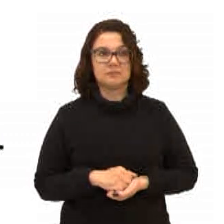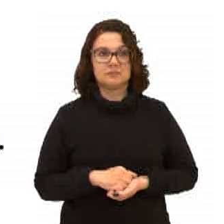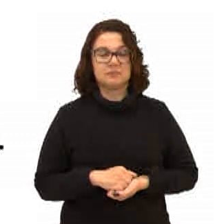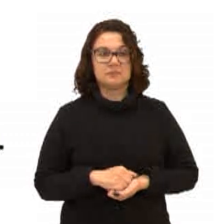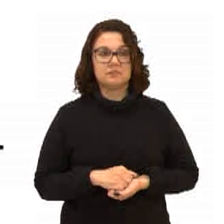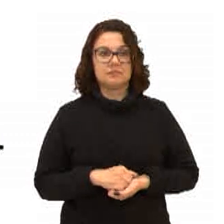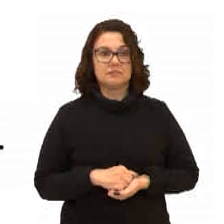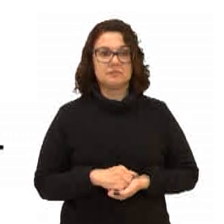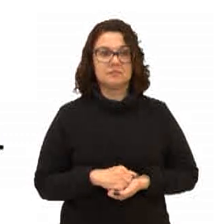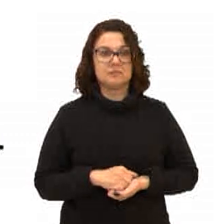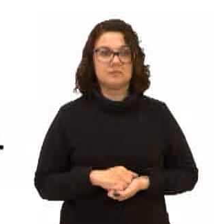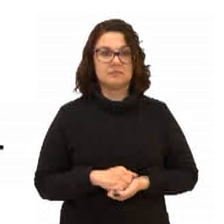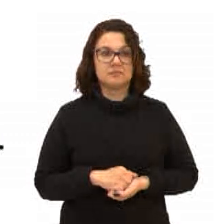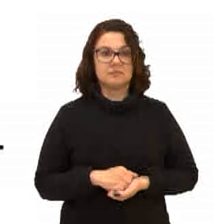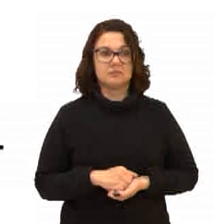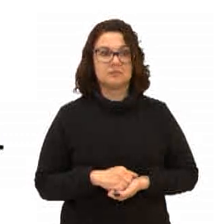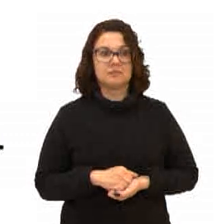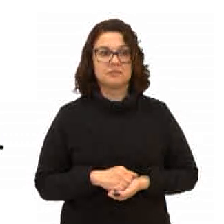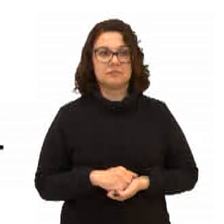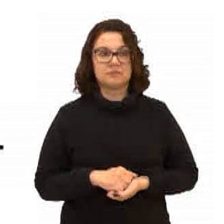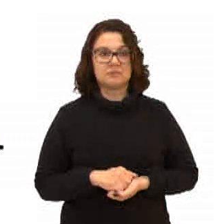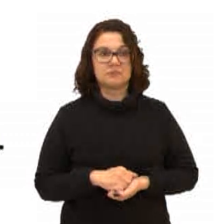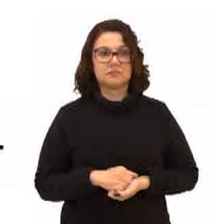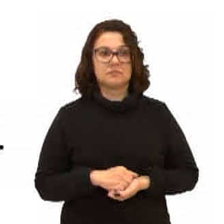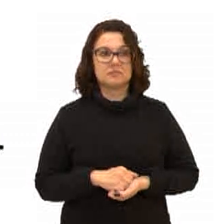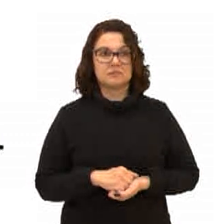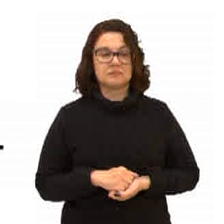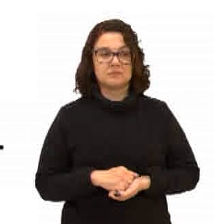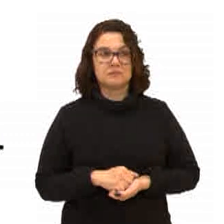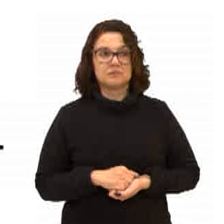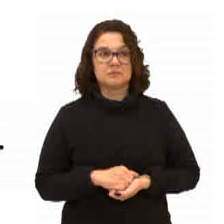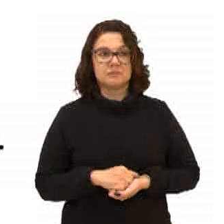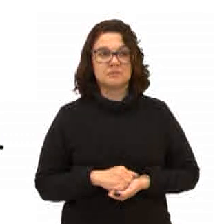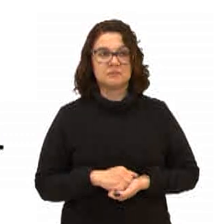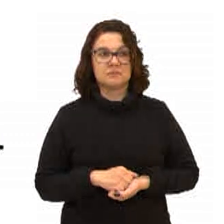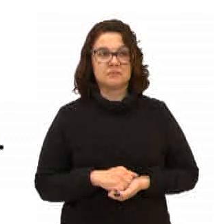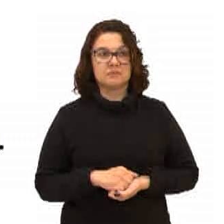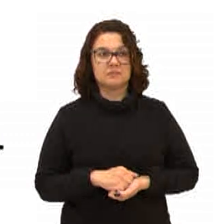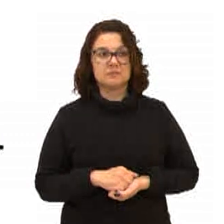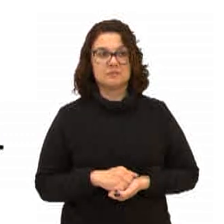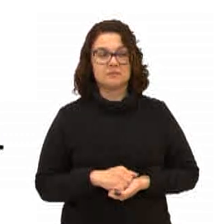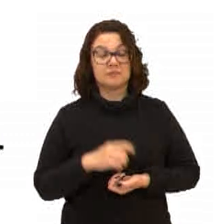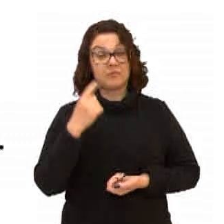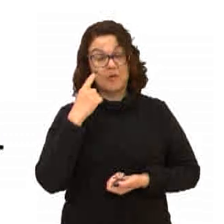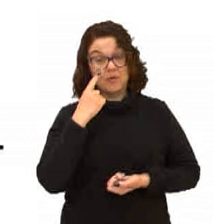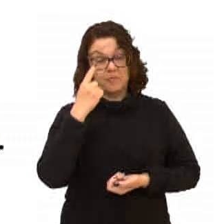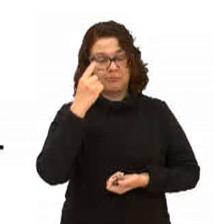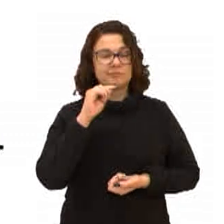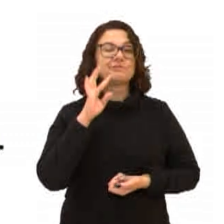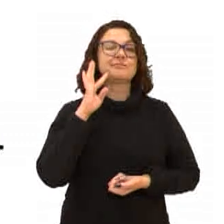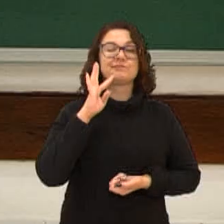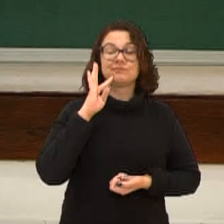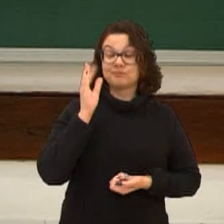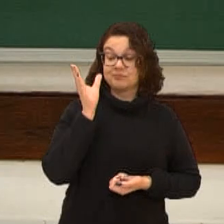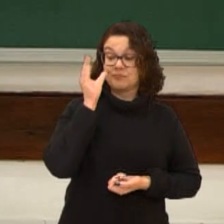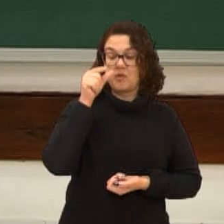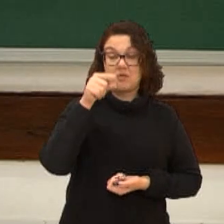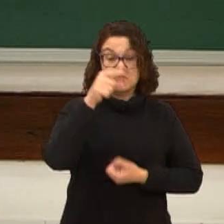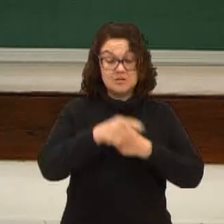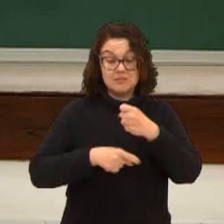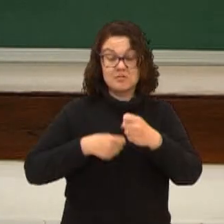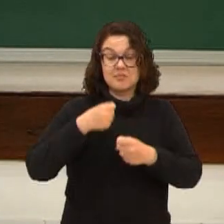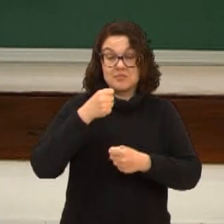vida e se centrará fundamentalmente a los jóvenes e adultos. Então veja que interessante, né? Nesse